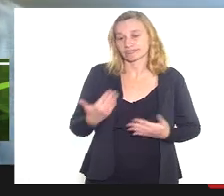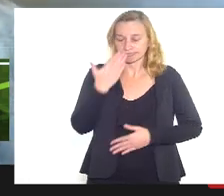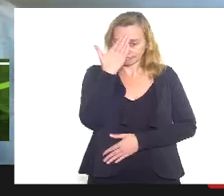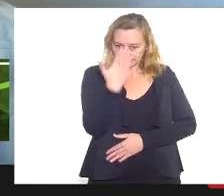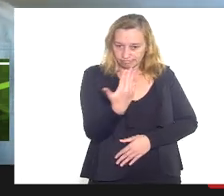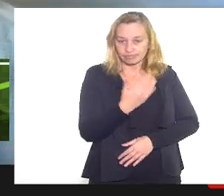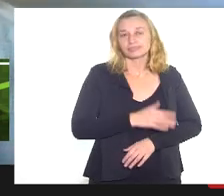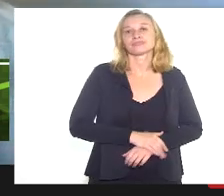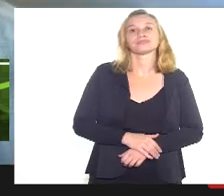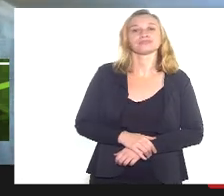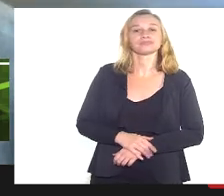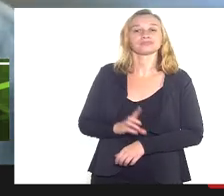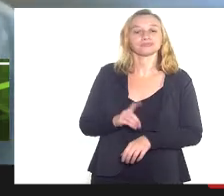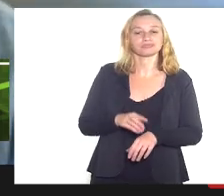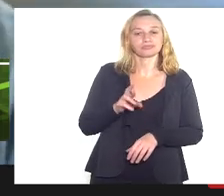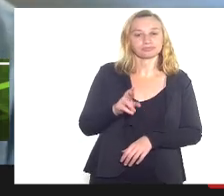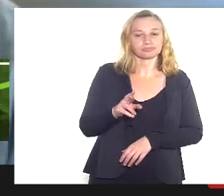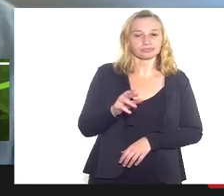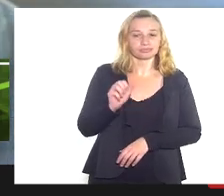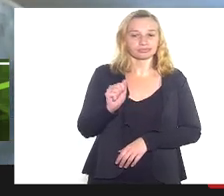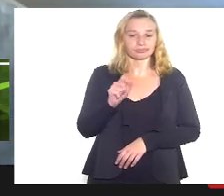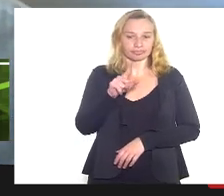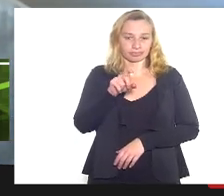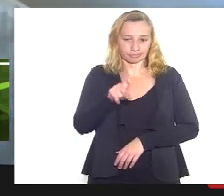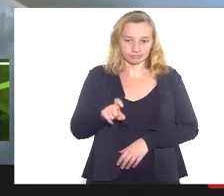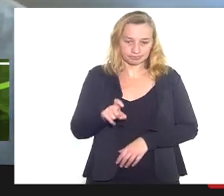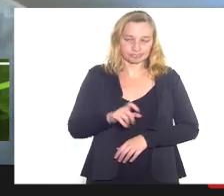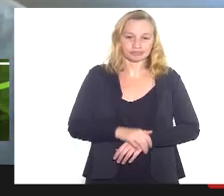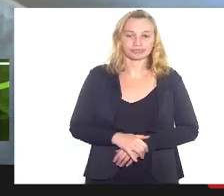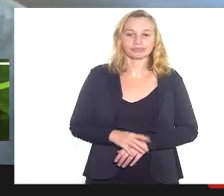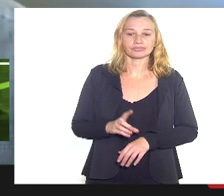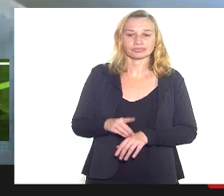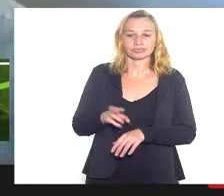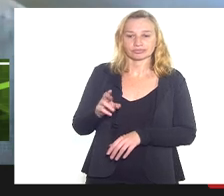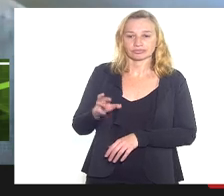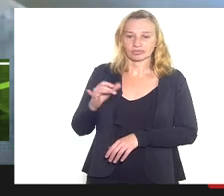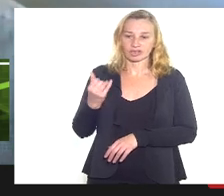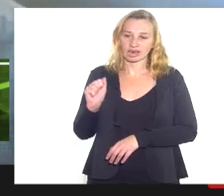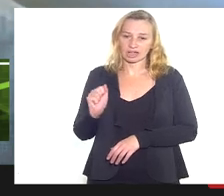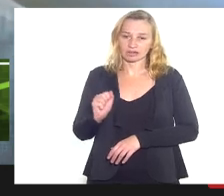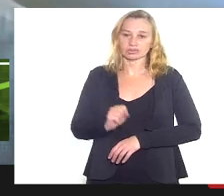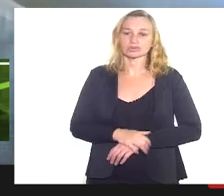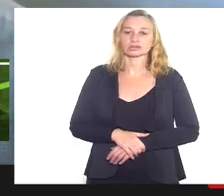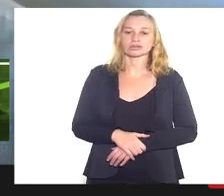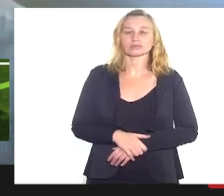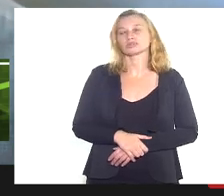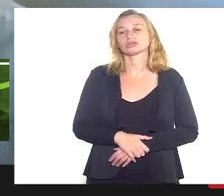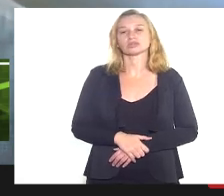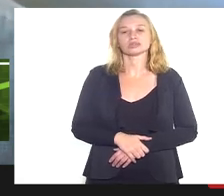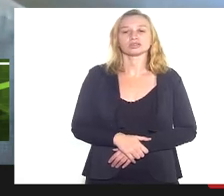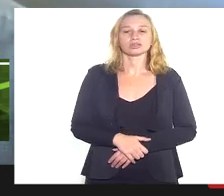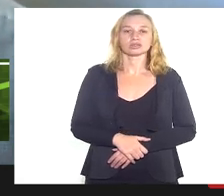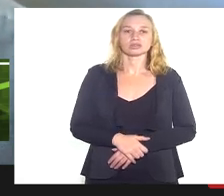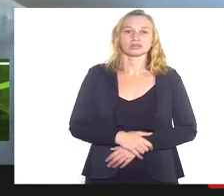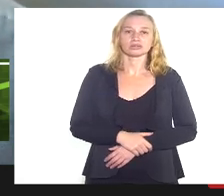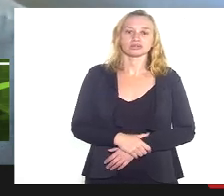Obrigado, doutor Alex. Doutor Carlos Gadelha, por favor.